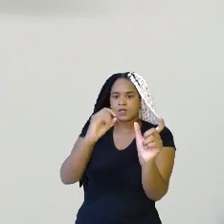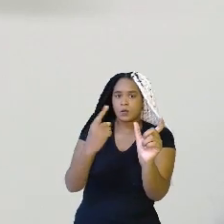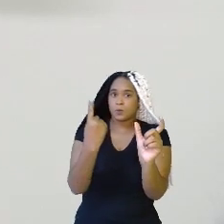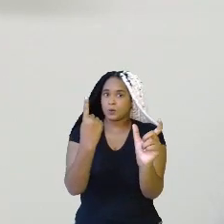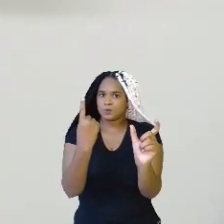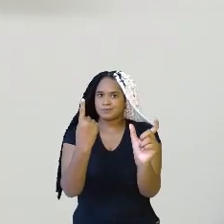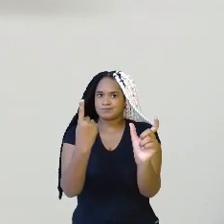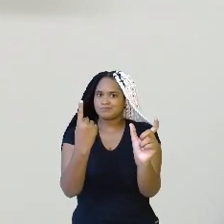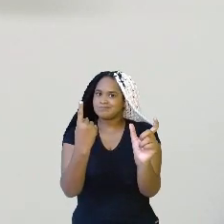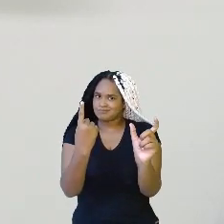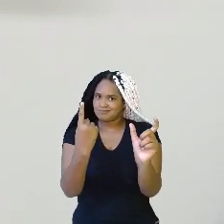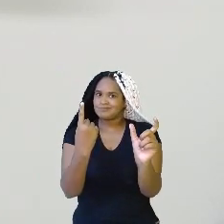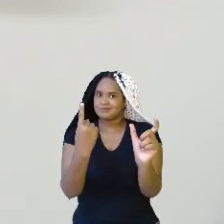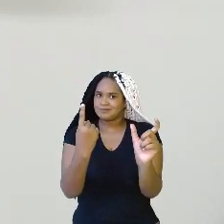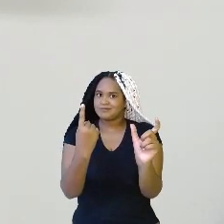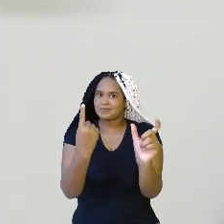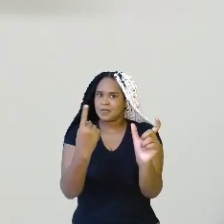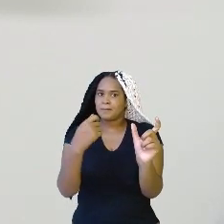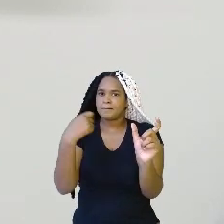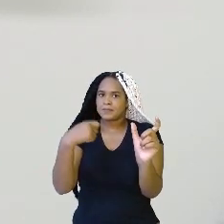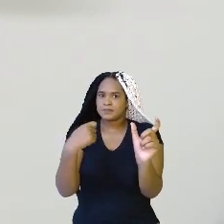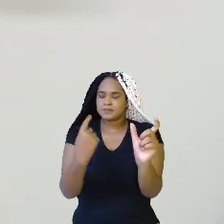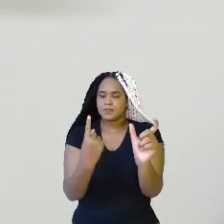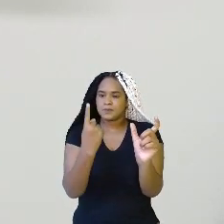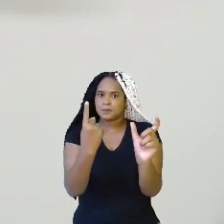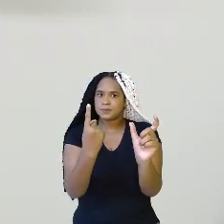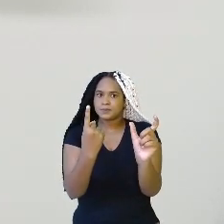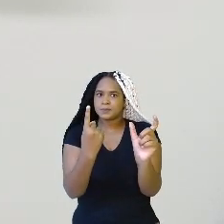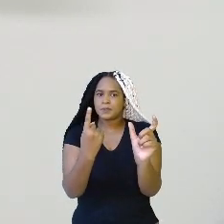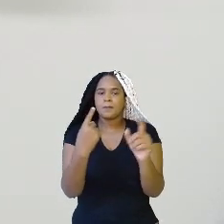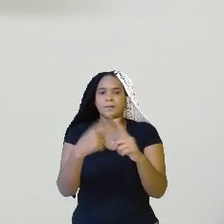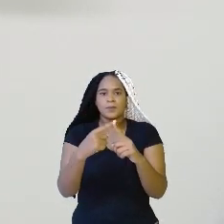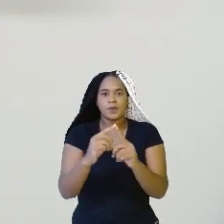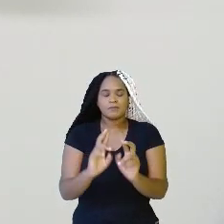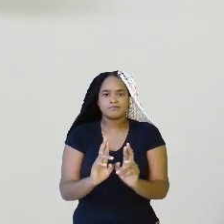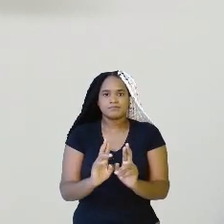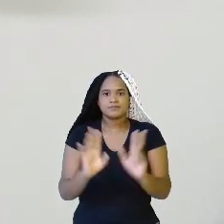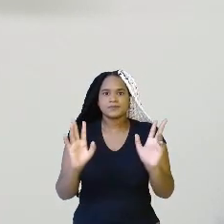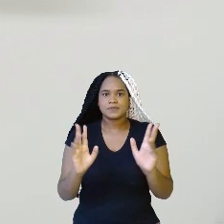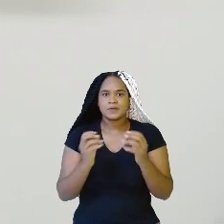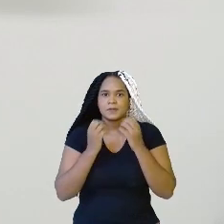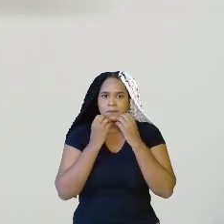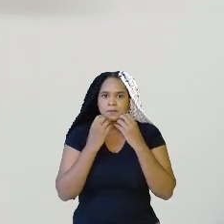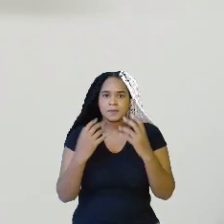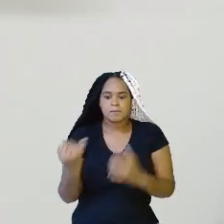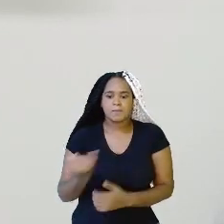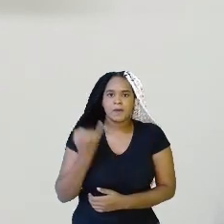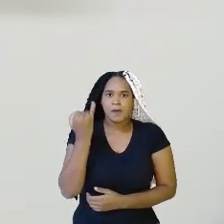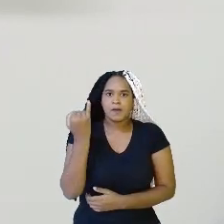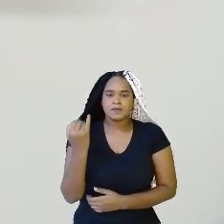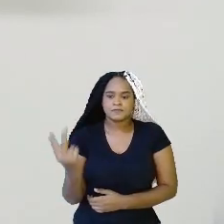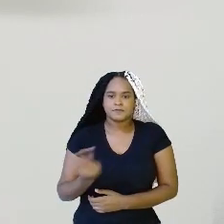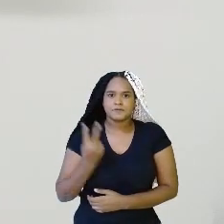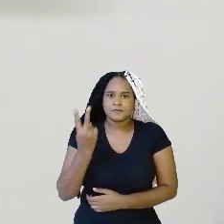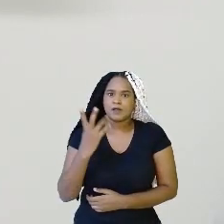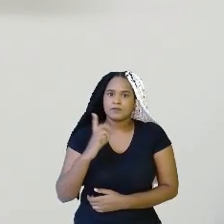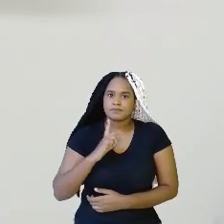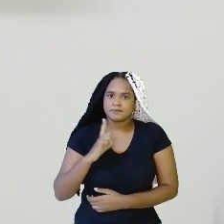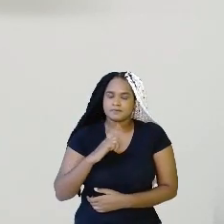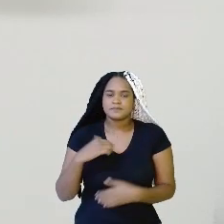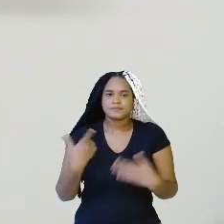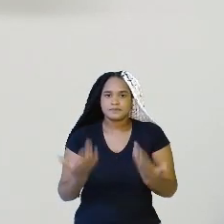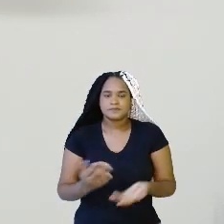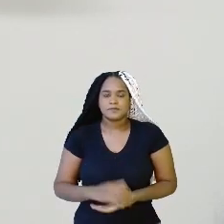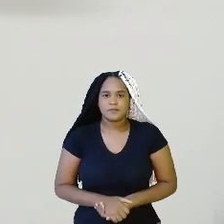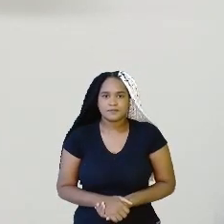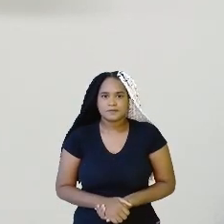R$10,01, teria que haver o 1 centavo, porque ele faz diferença. Ele tem valor.